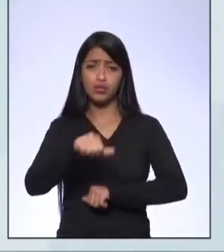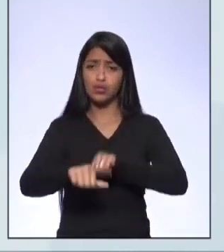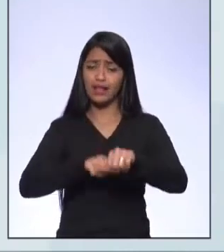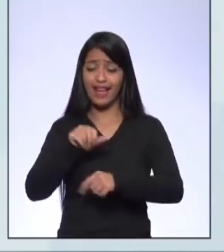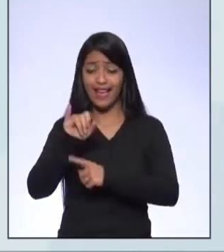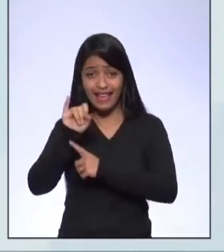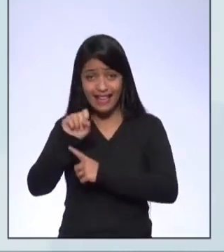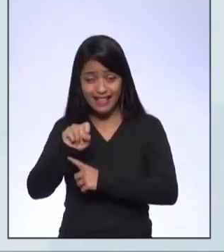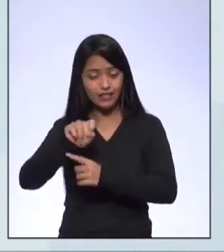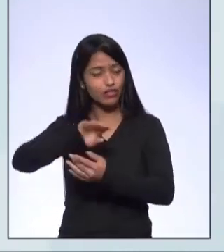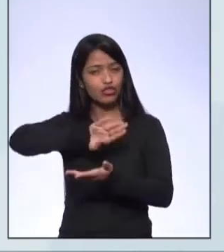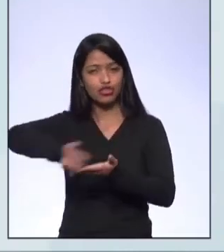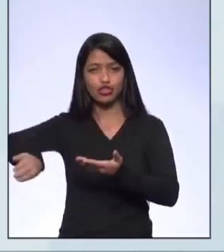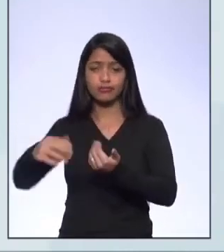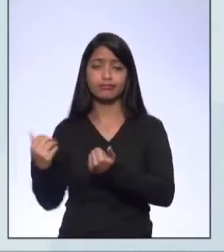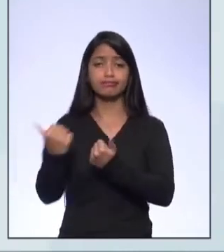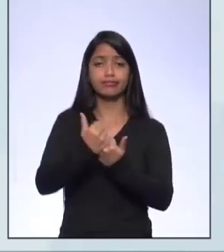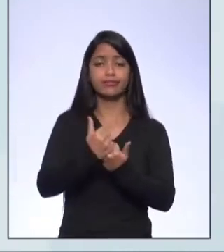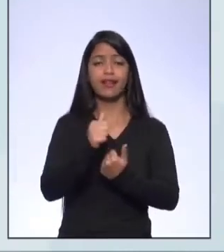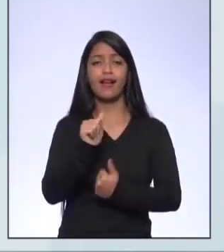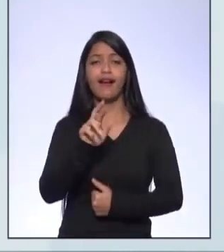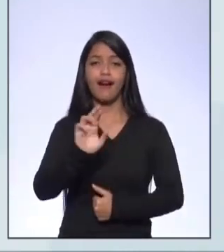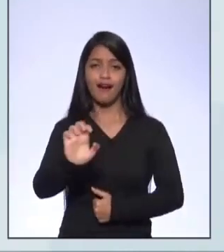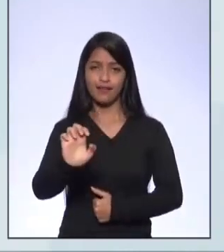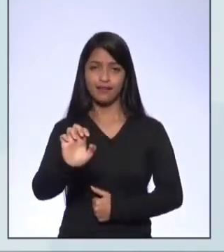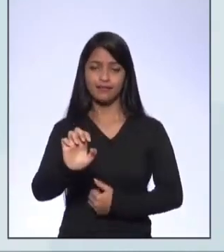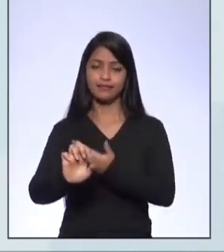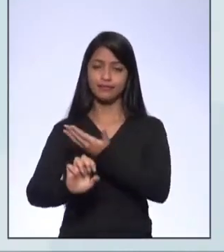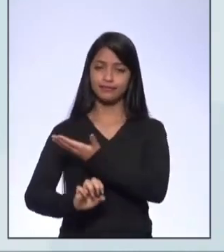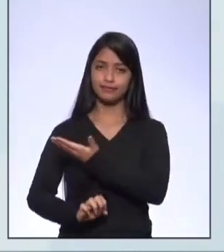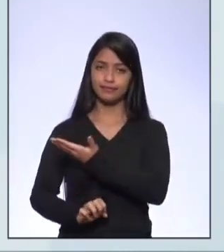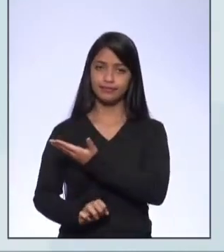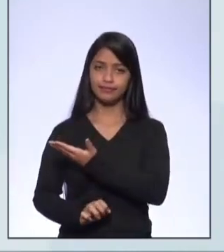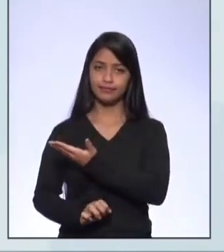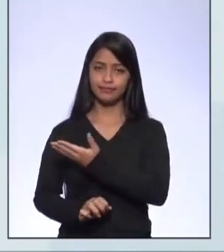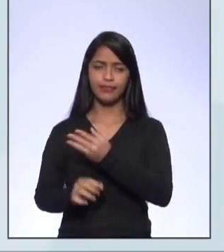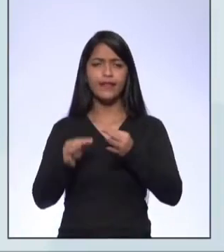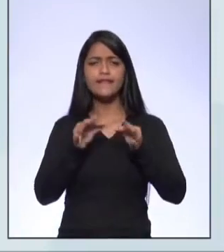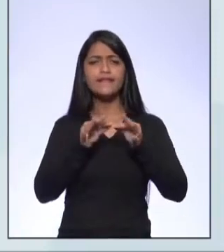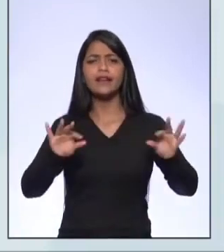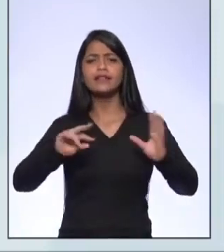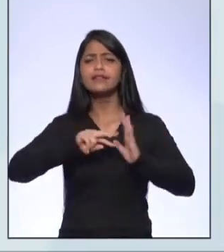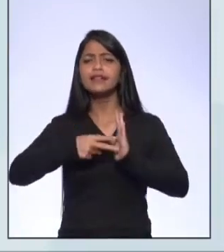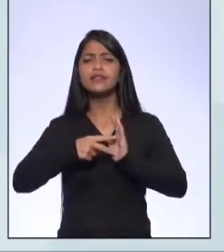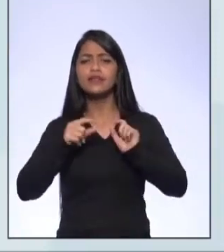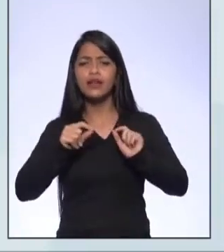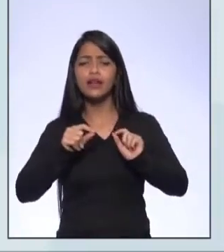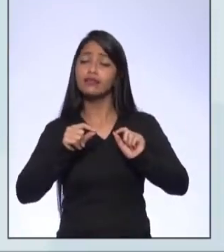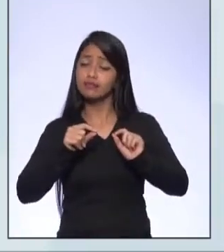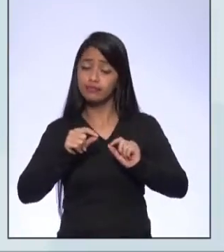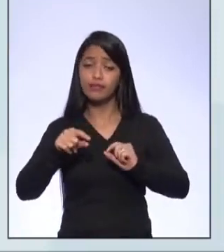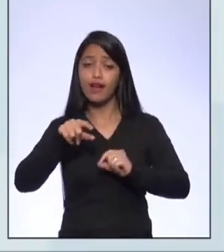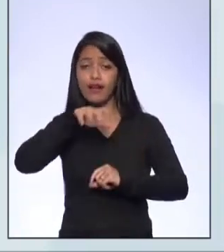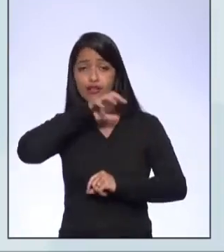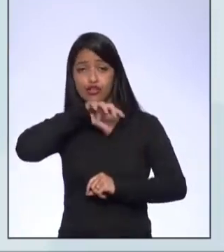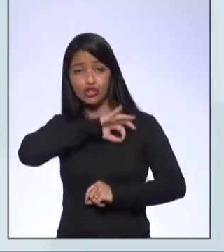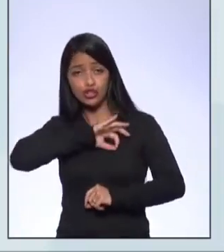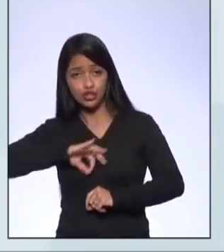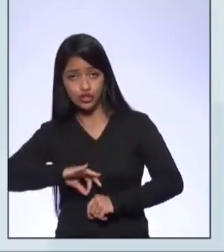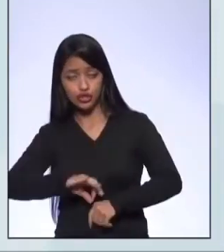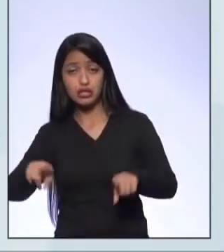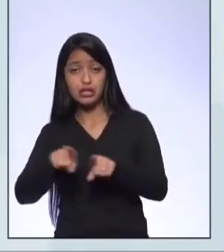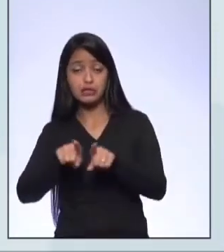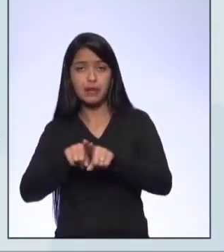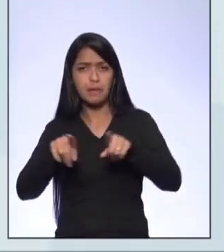fast. O guepardo e o falcão peregrino são rápidos. E aí a gente tem outras possibilidades. Você pode